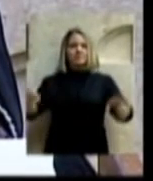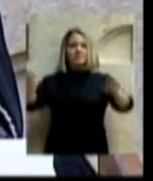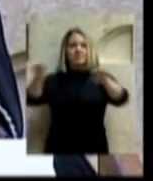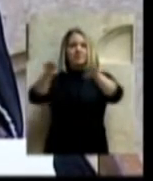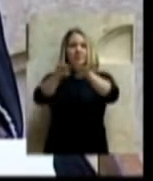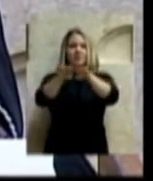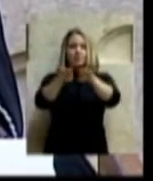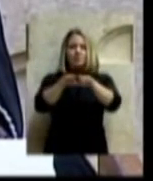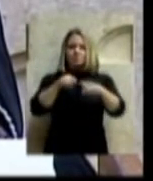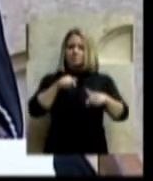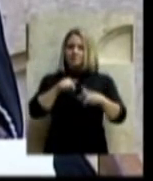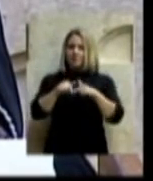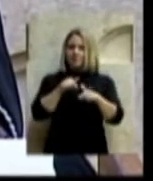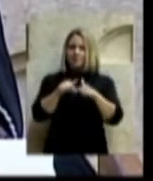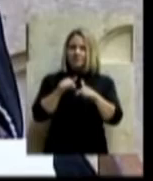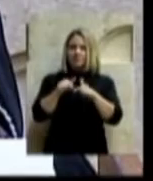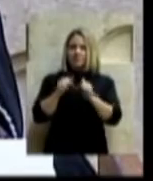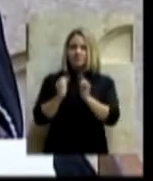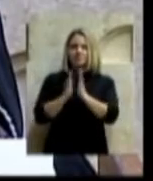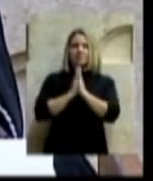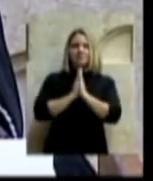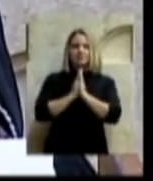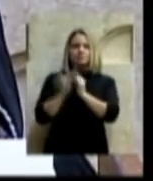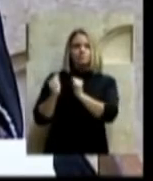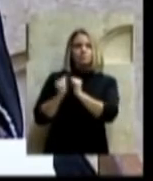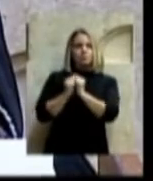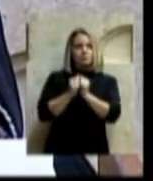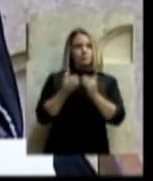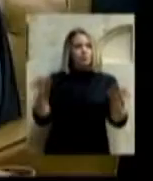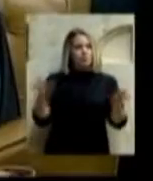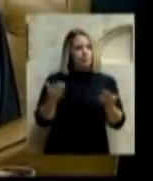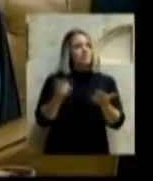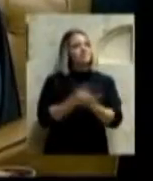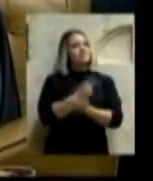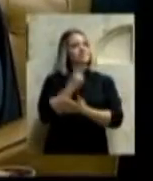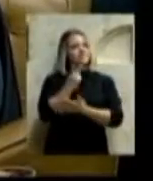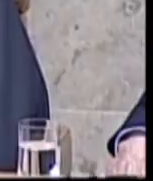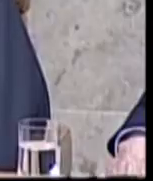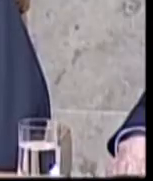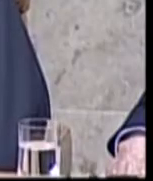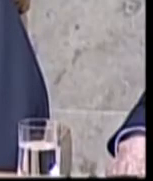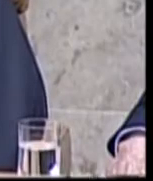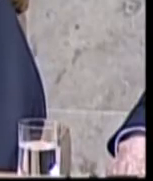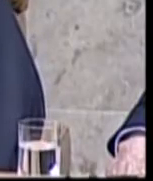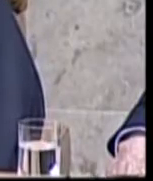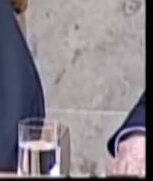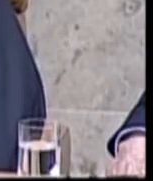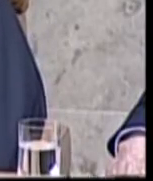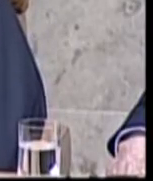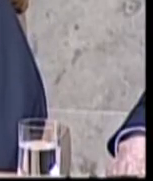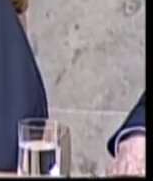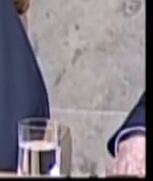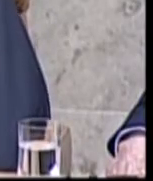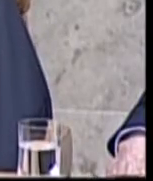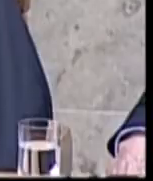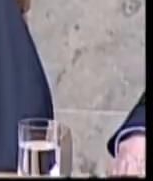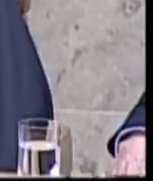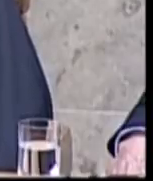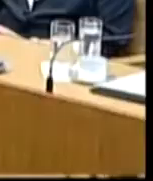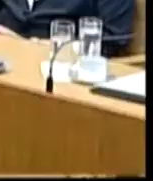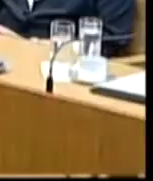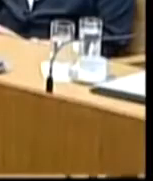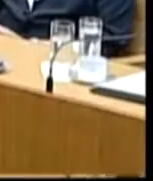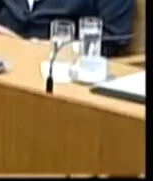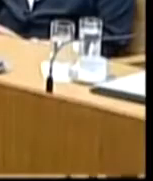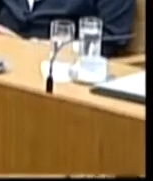iguais, trabalhariam e rezariam juntos. E vê-se hoje que os sonhos não inventam. O Procurador-Geral da República, Roberto